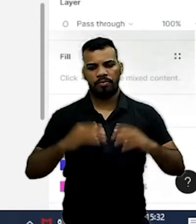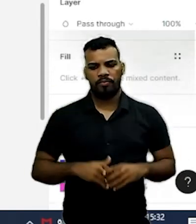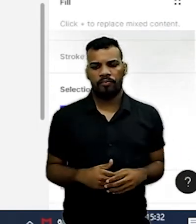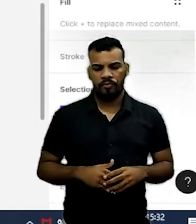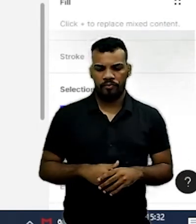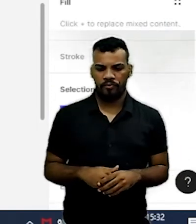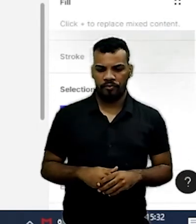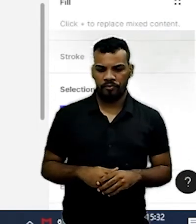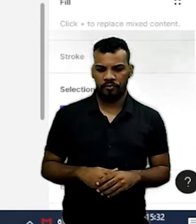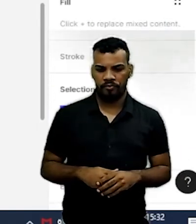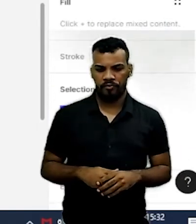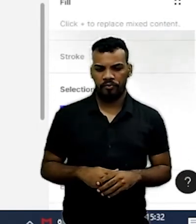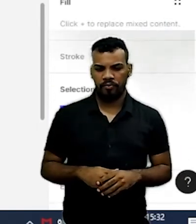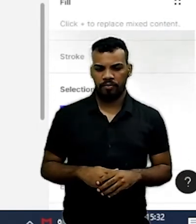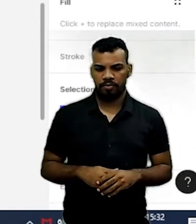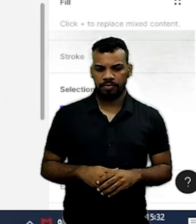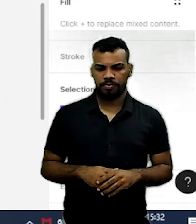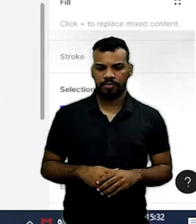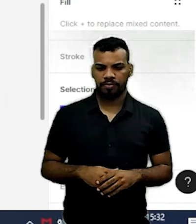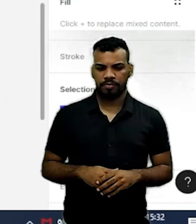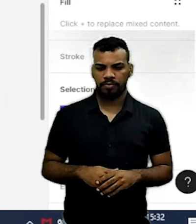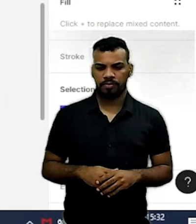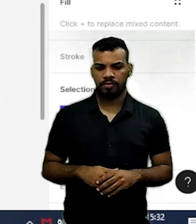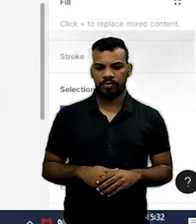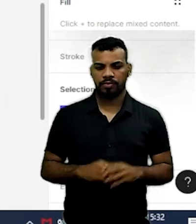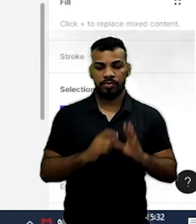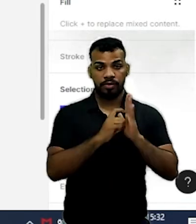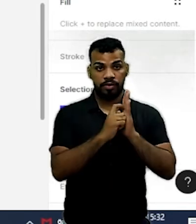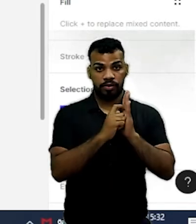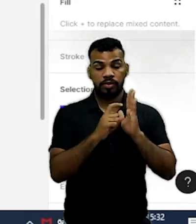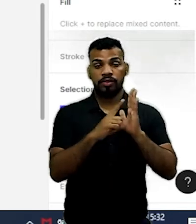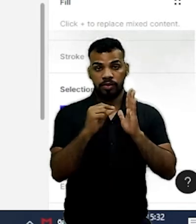Então eu seleciono aqui e eu posso